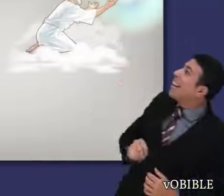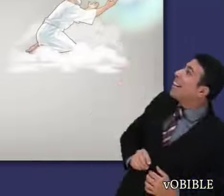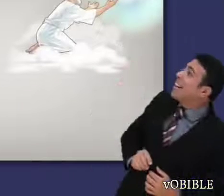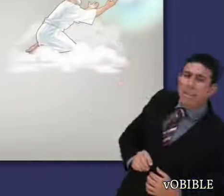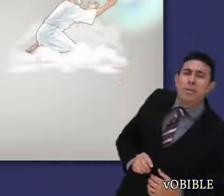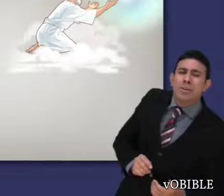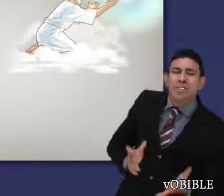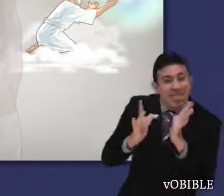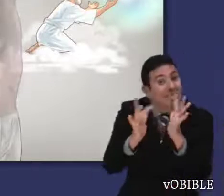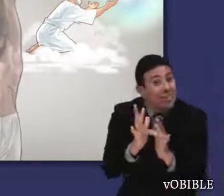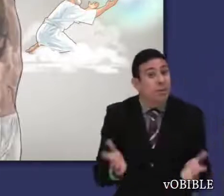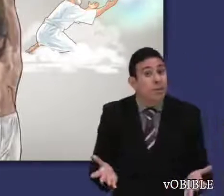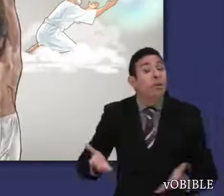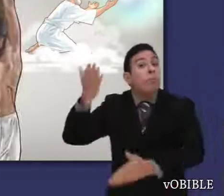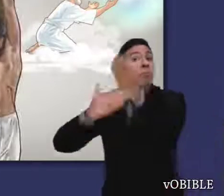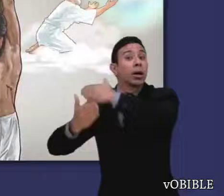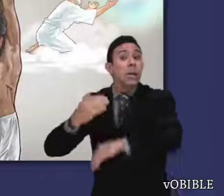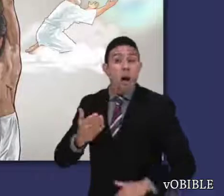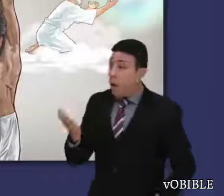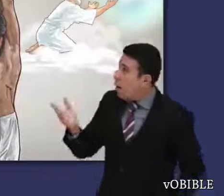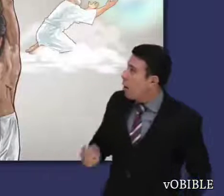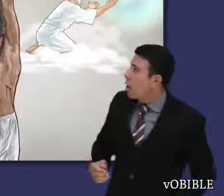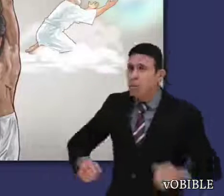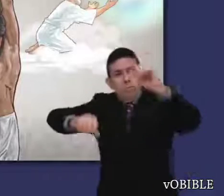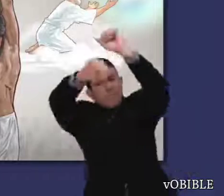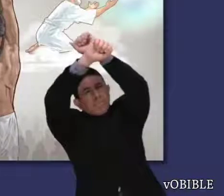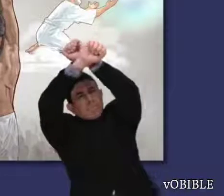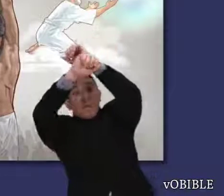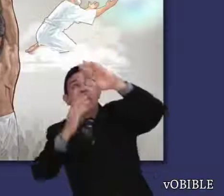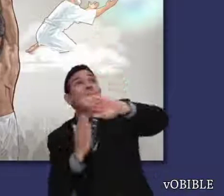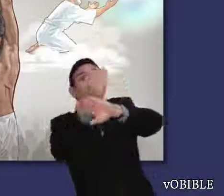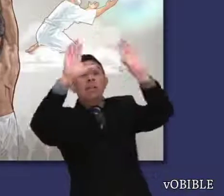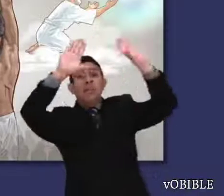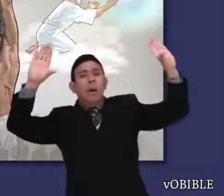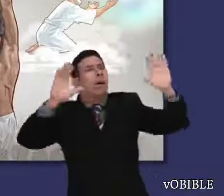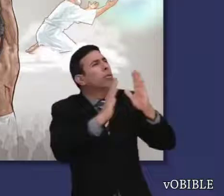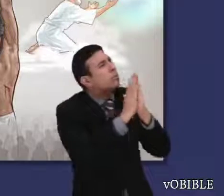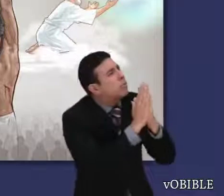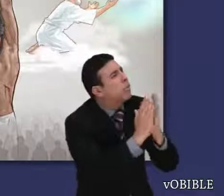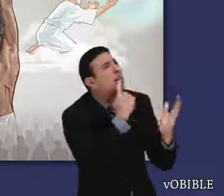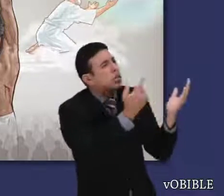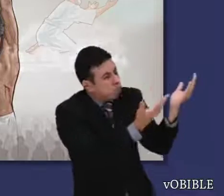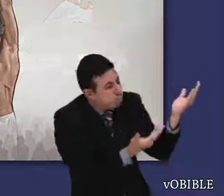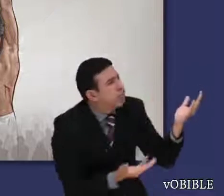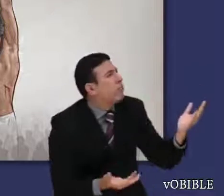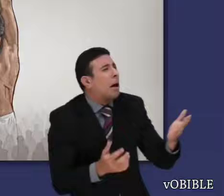Cristo entrou no céu para apresentar a Deus o valor de sua vida humana perfeita, que ele ofereceu como resgate de uma vez para